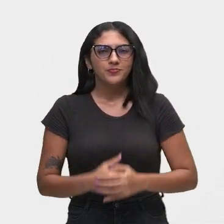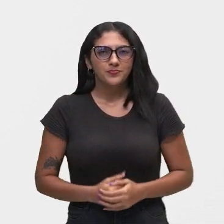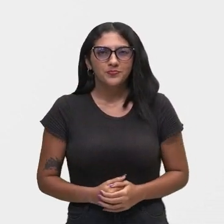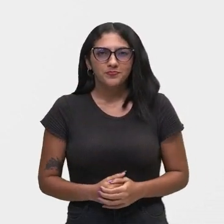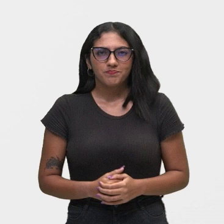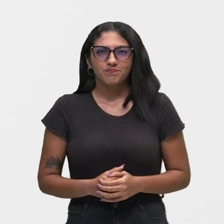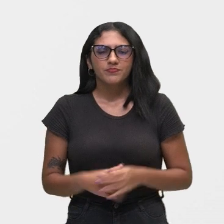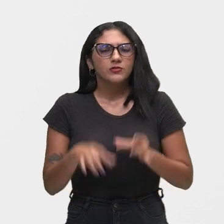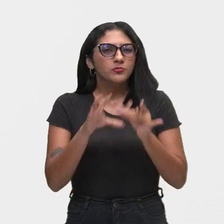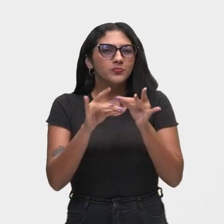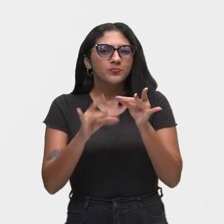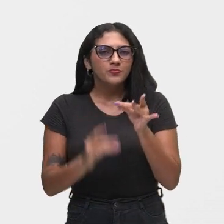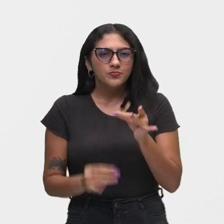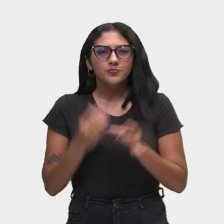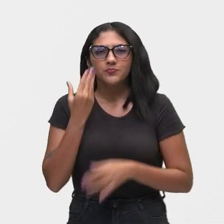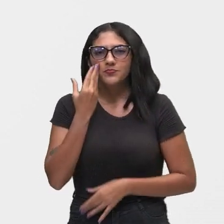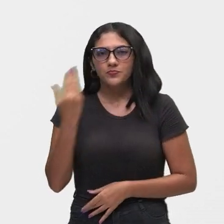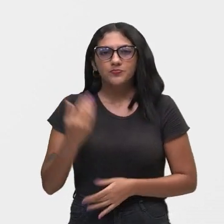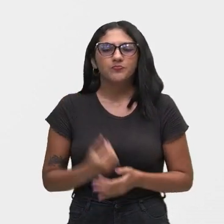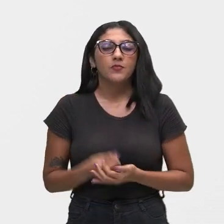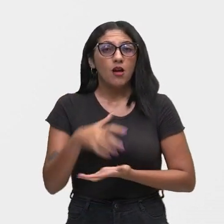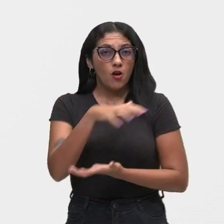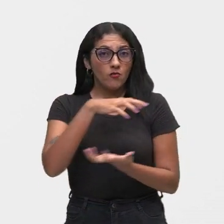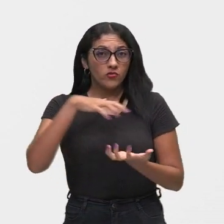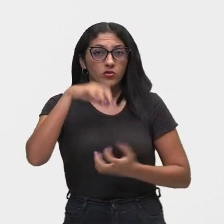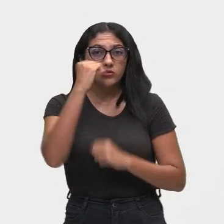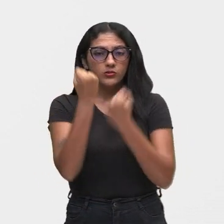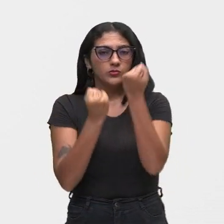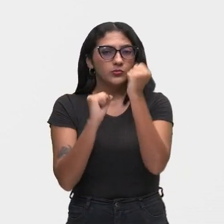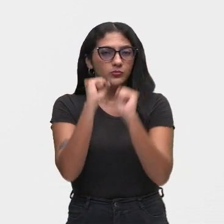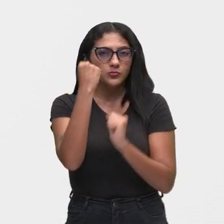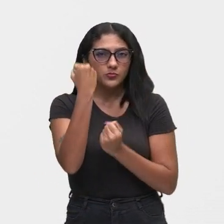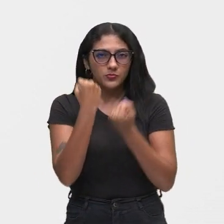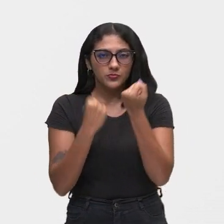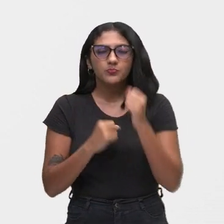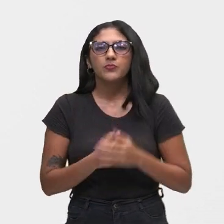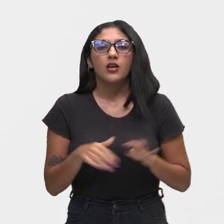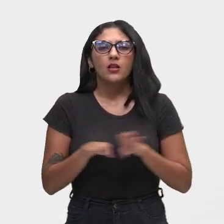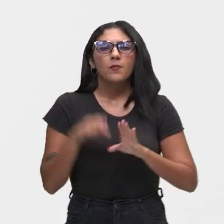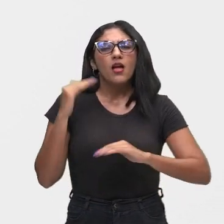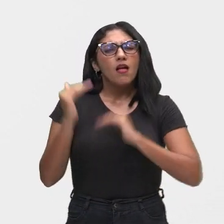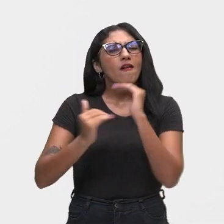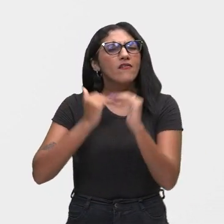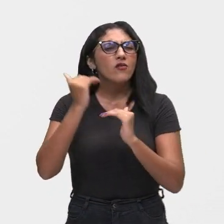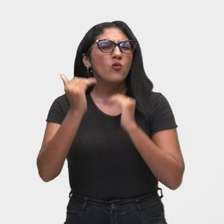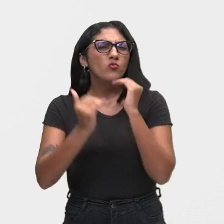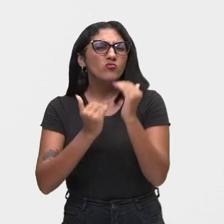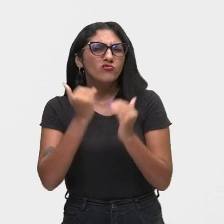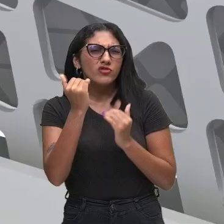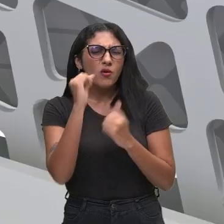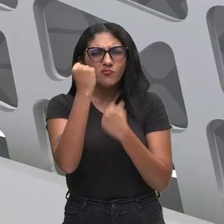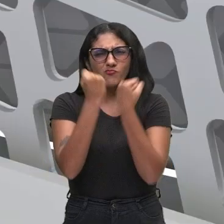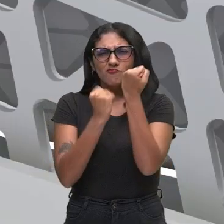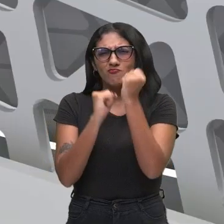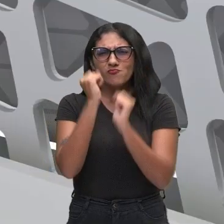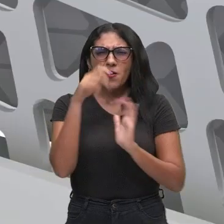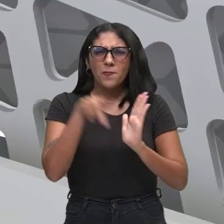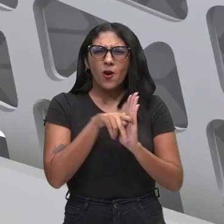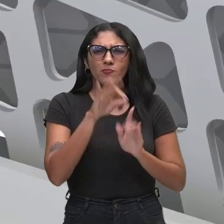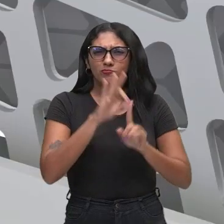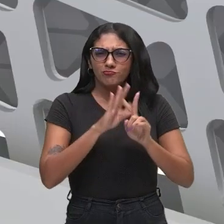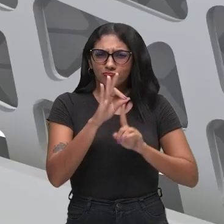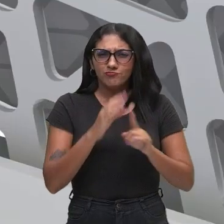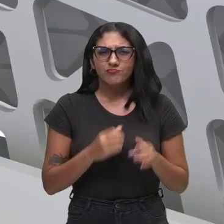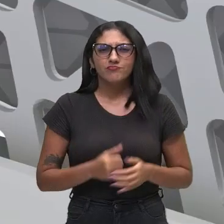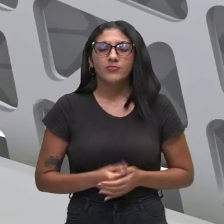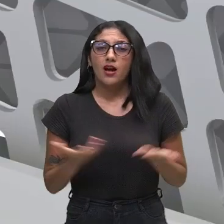No detalhamento, vamos ver aí sobre a Revolução Industrial e a evolução das máquinas térmicas. Então,